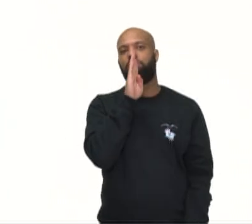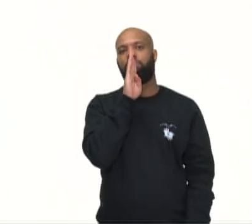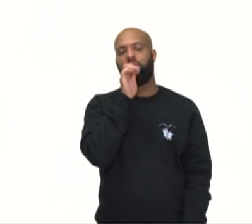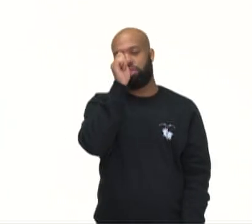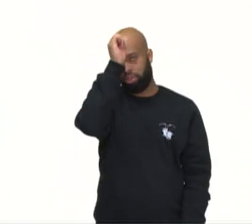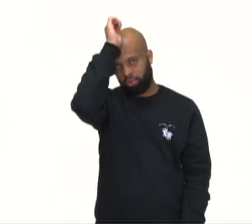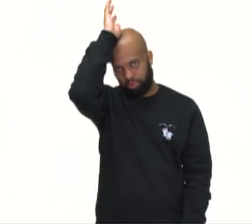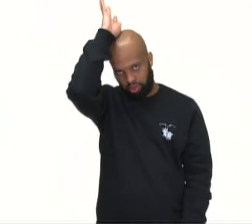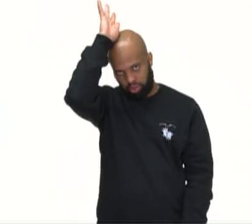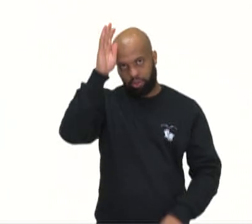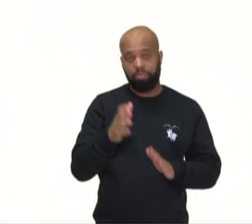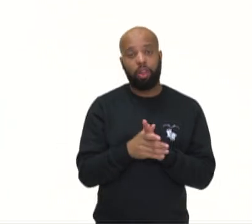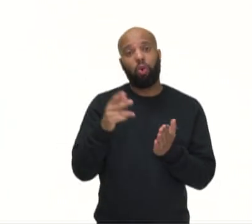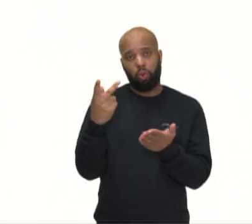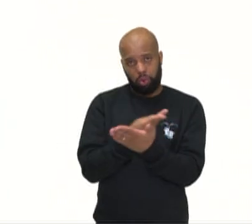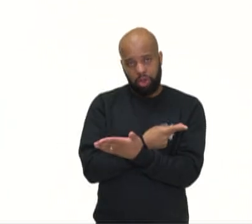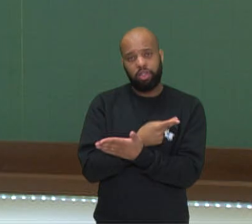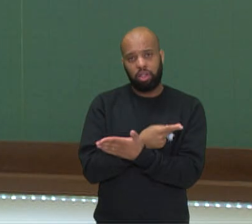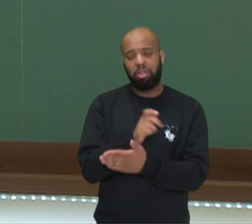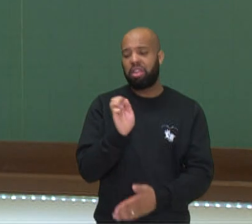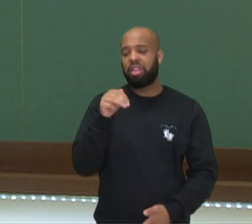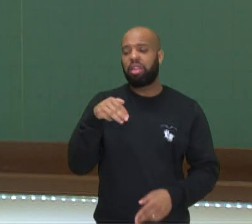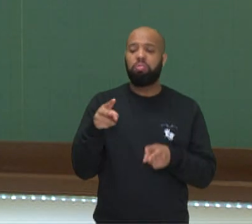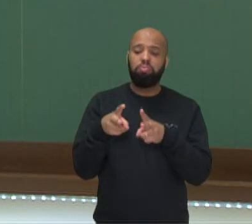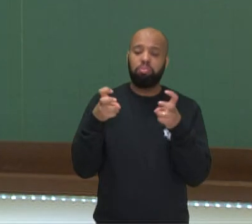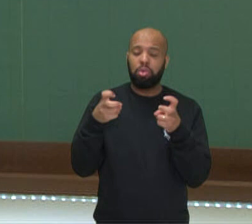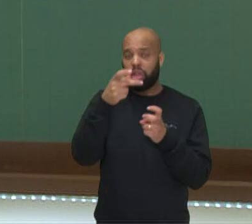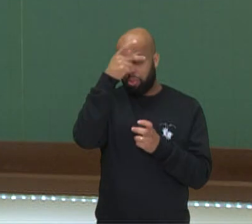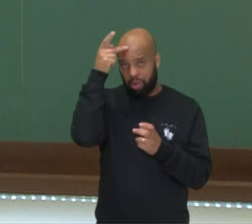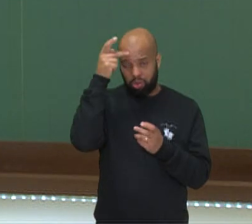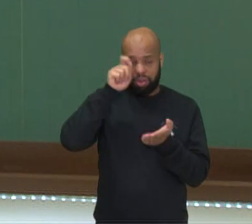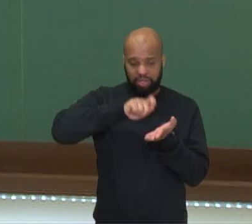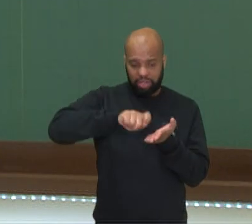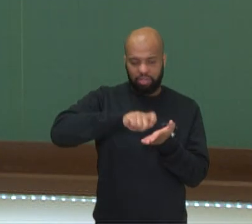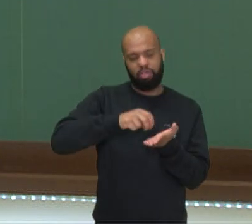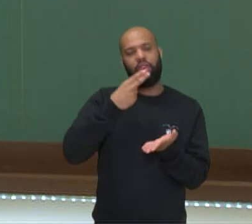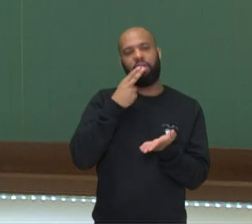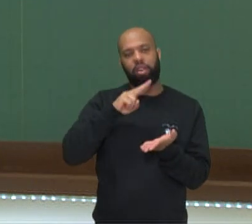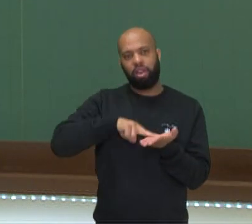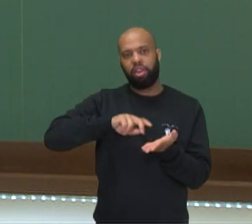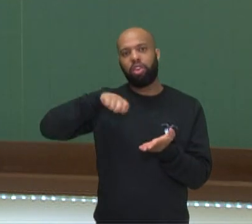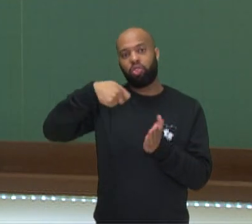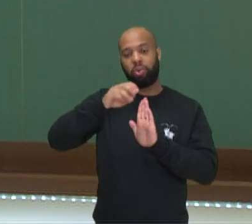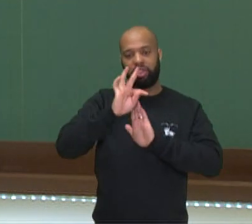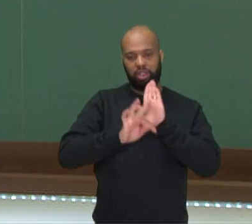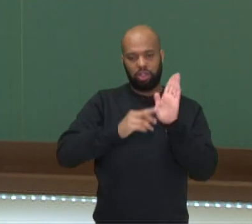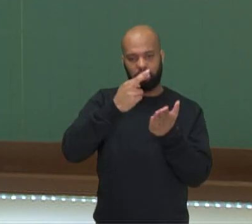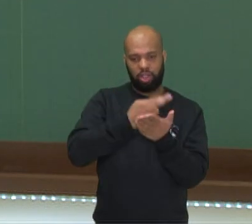Então, foi um fato observado pelo autor da carta, né, referente à matéria.